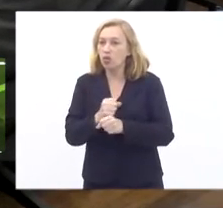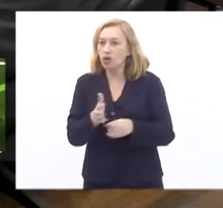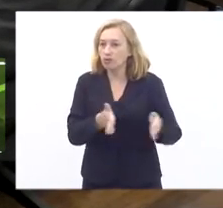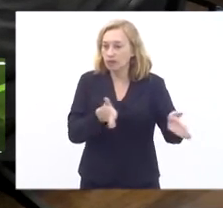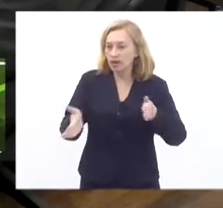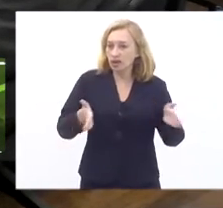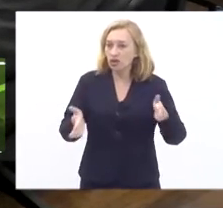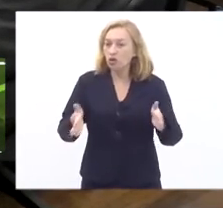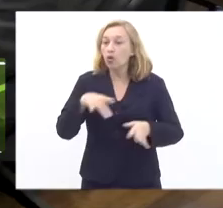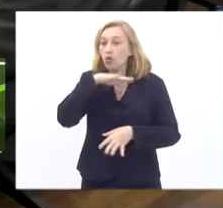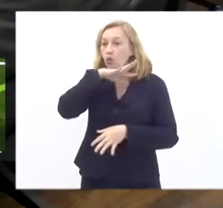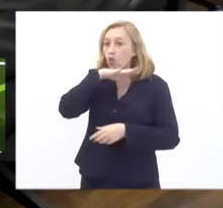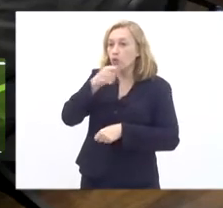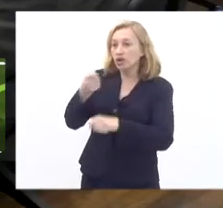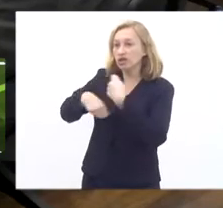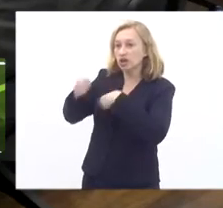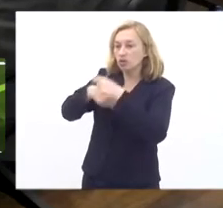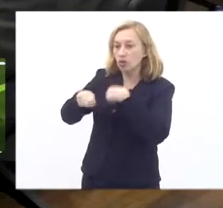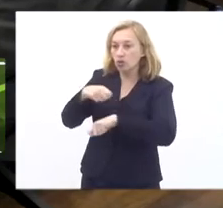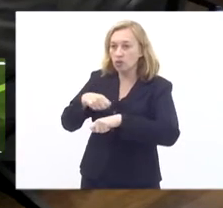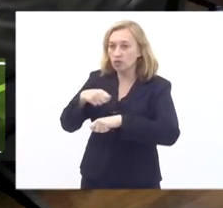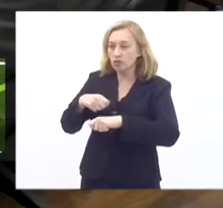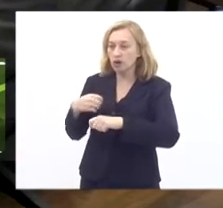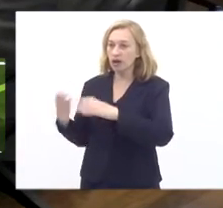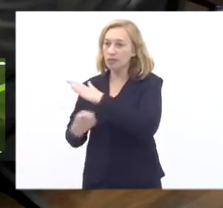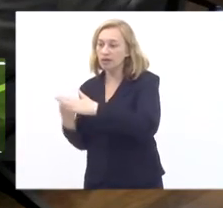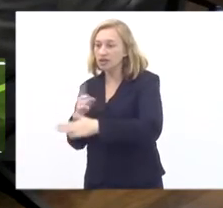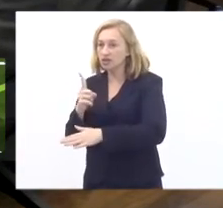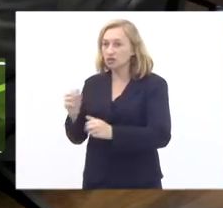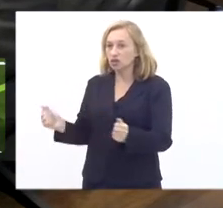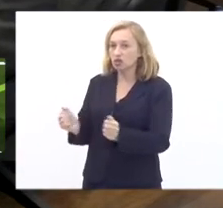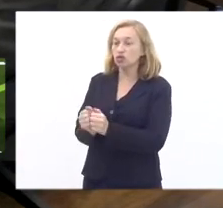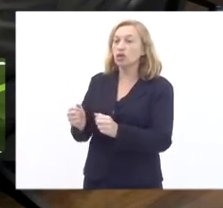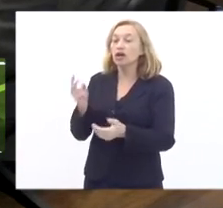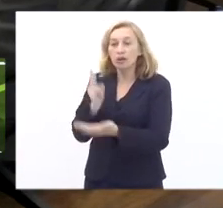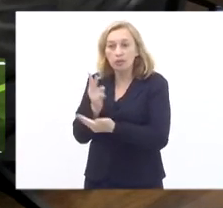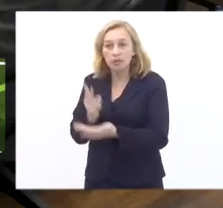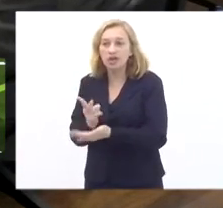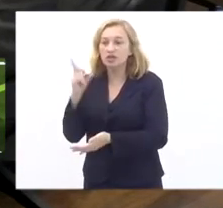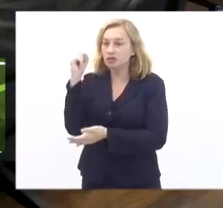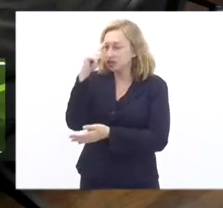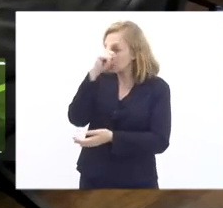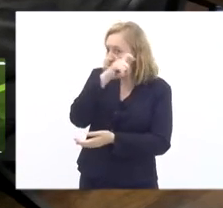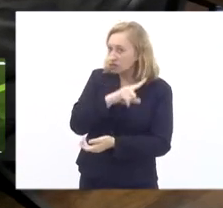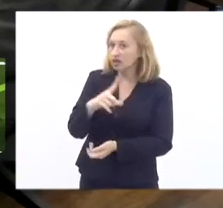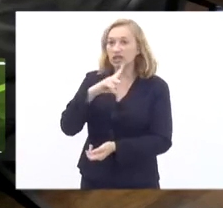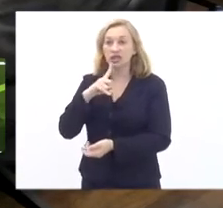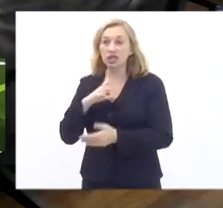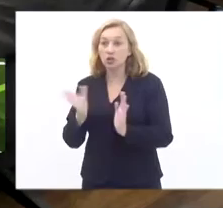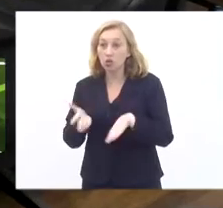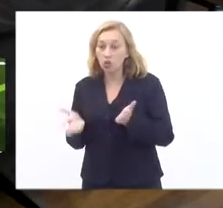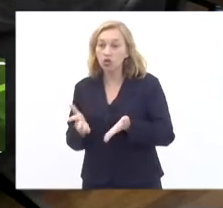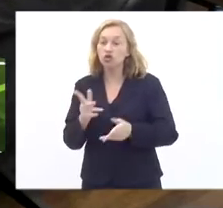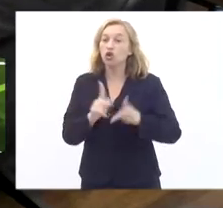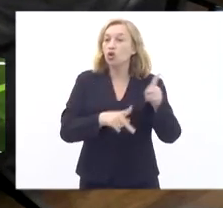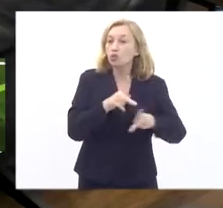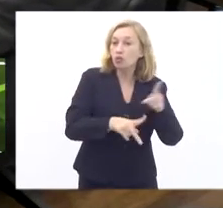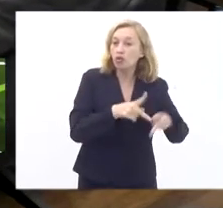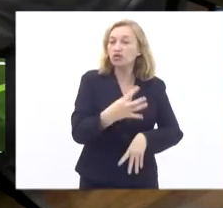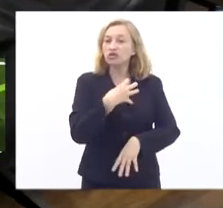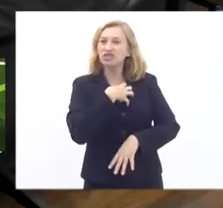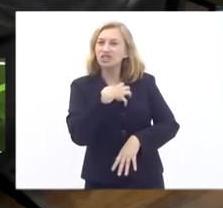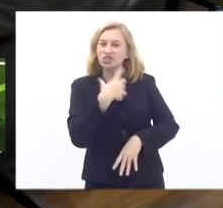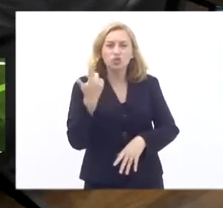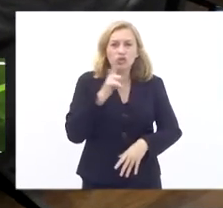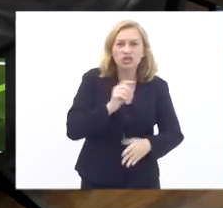péssimo negócio para a Supervia, ela não iria participar, mesmo sabendo da dificuldade que se encontra hoje a população no sentido de